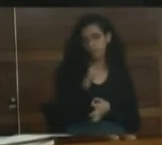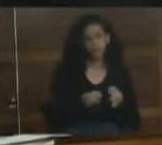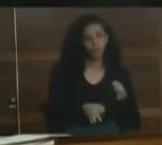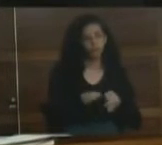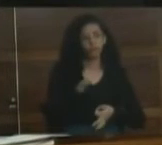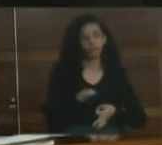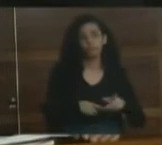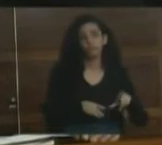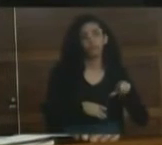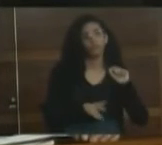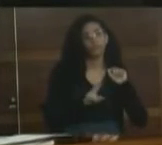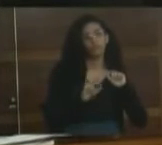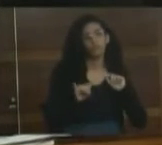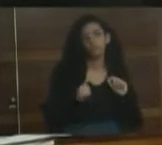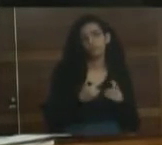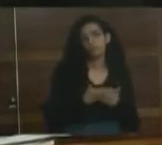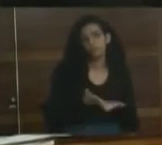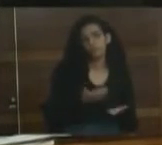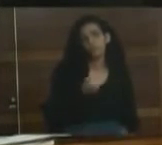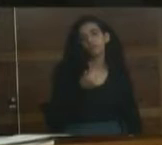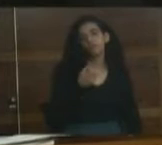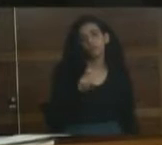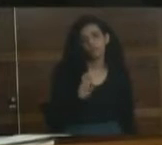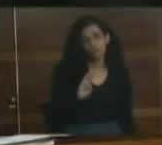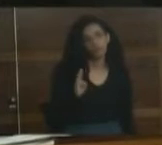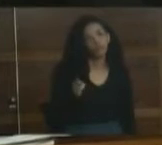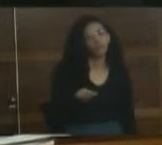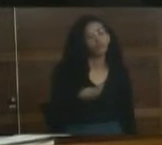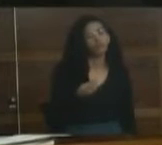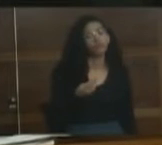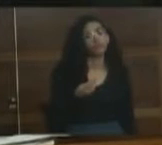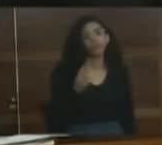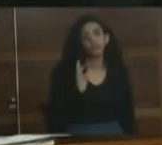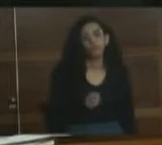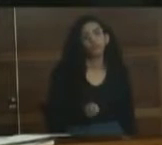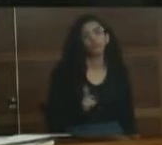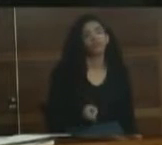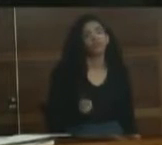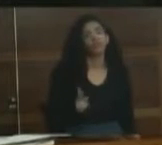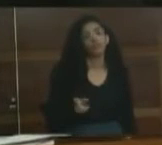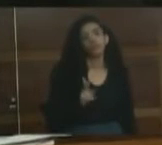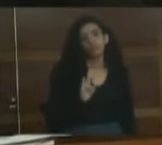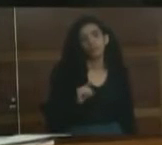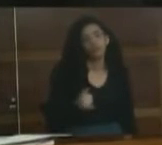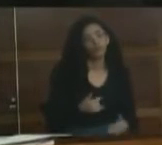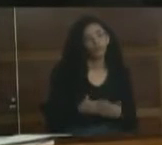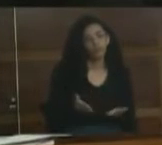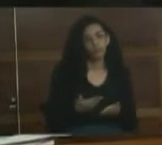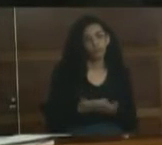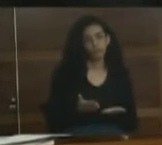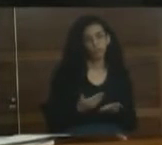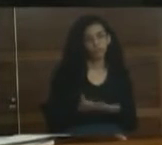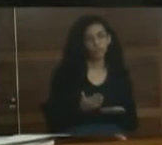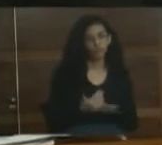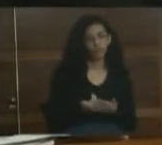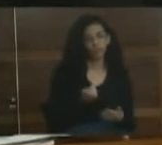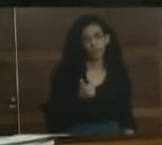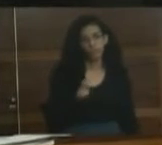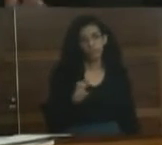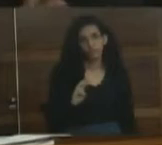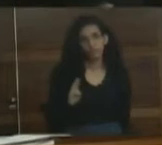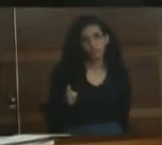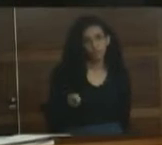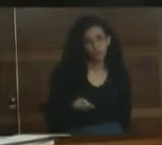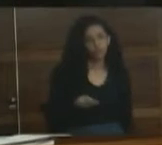justiça você mais 15 milhões do mês de março não vão ser 45 então você vai somando uma perda de 15 milhões